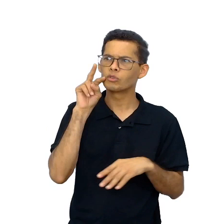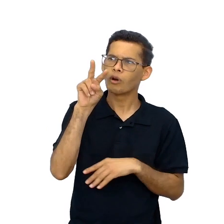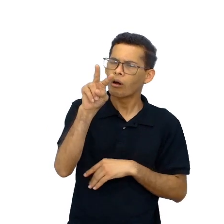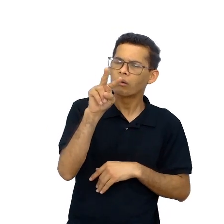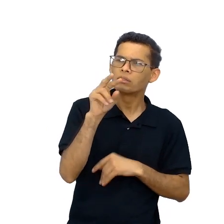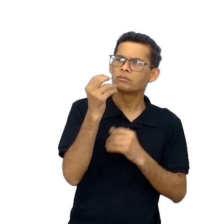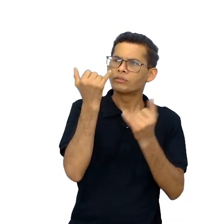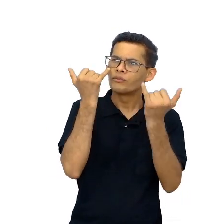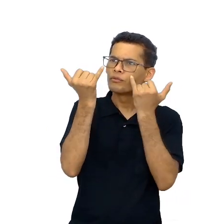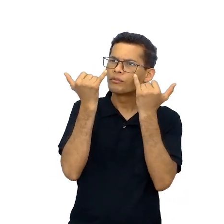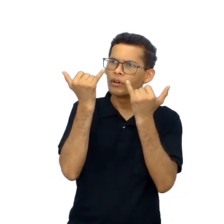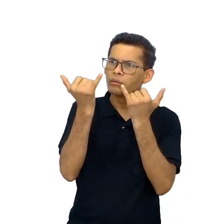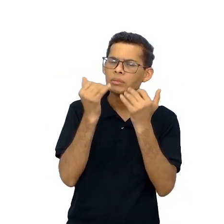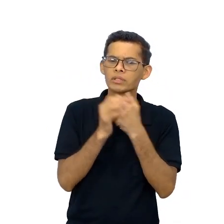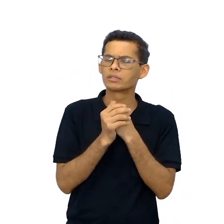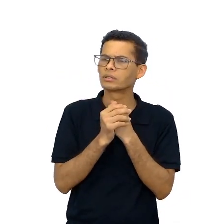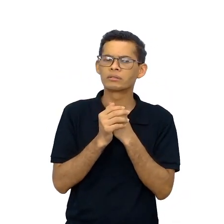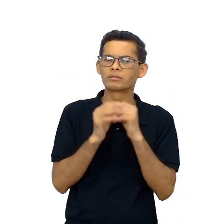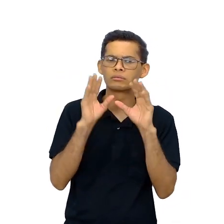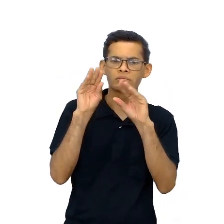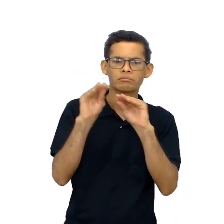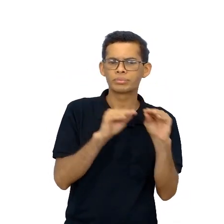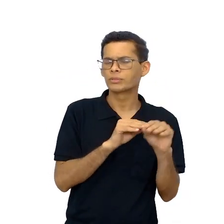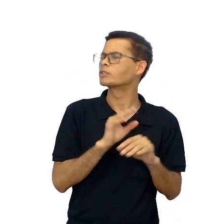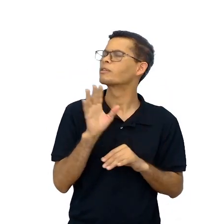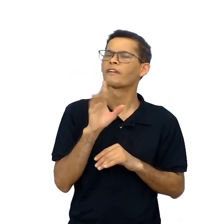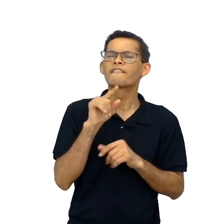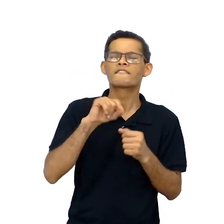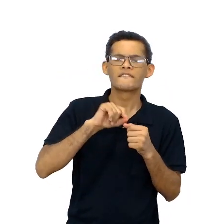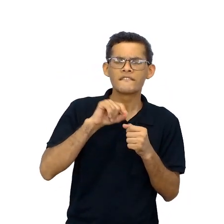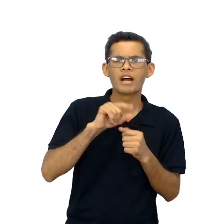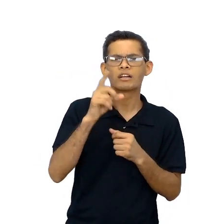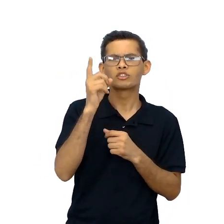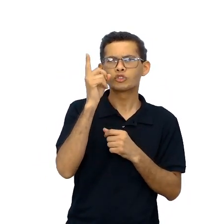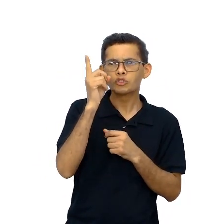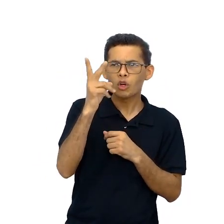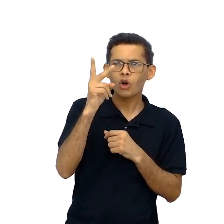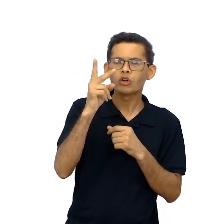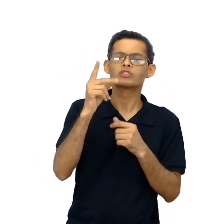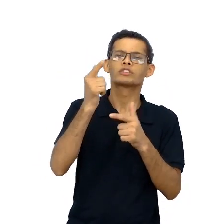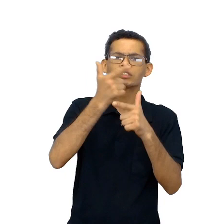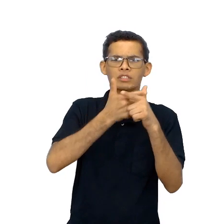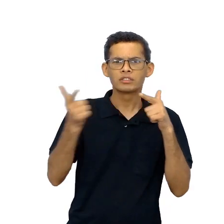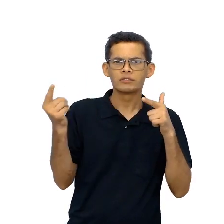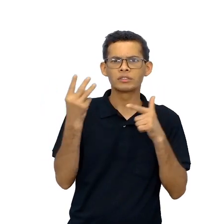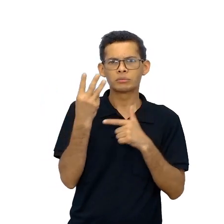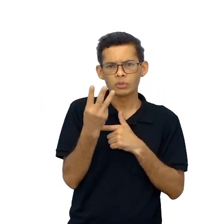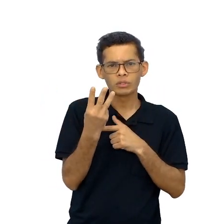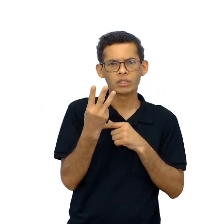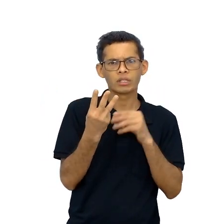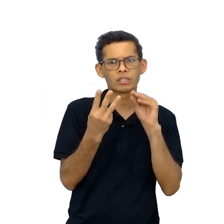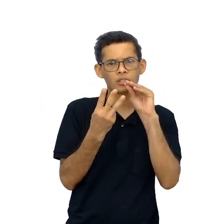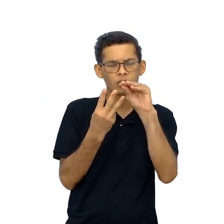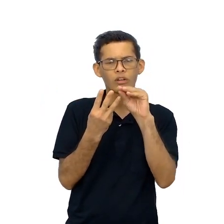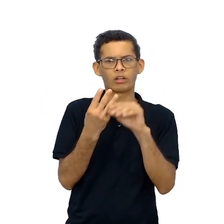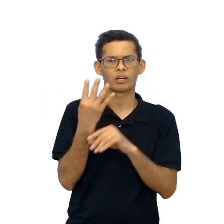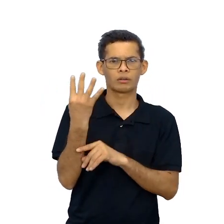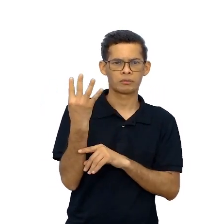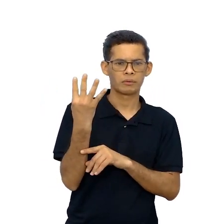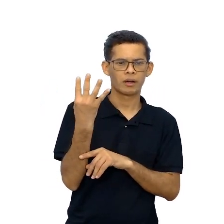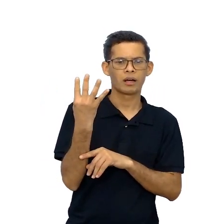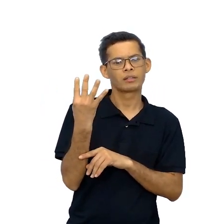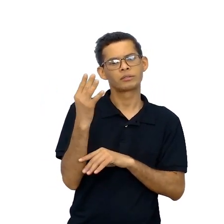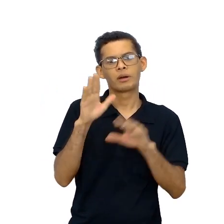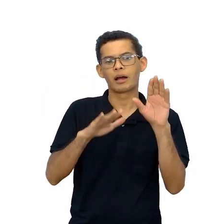dados, pegue os 12 livros, divide por 3 para dar quantos livros? 4, né? Se ele não sabe